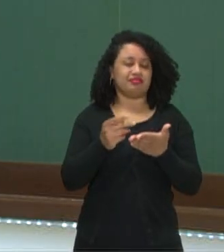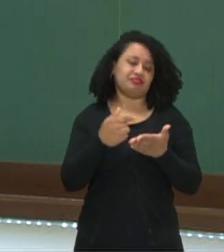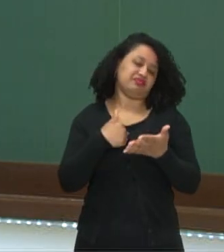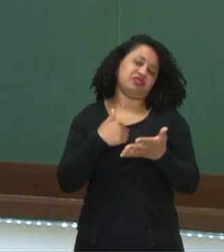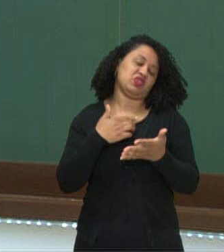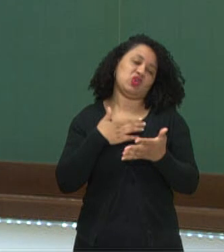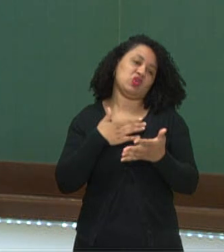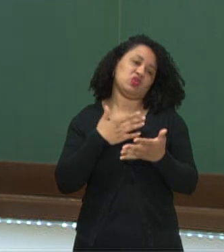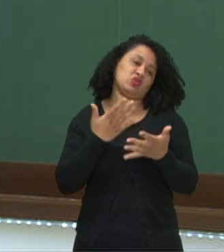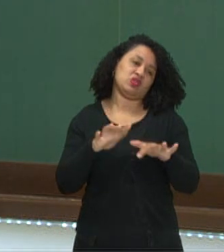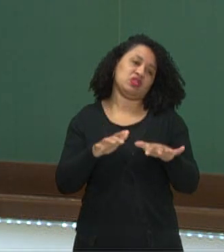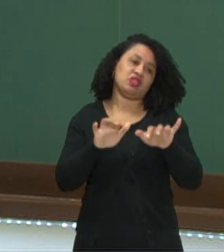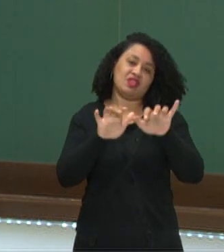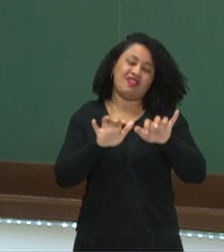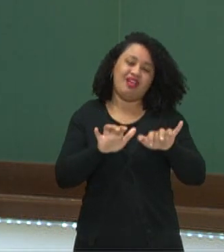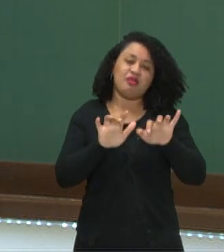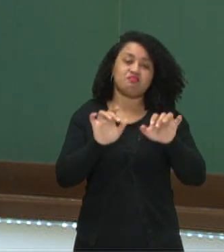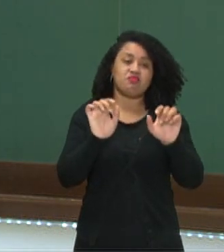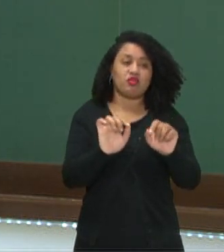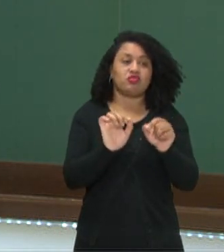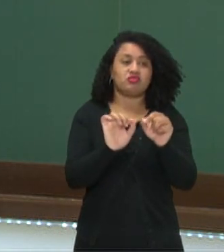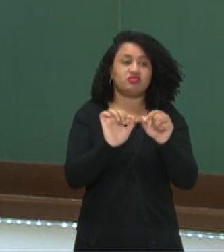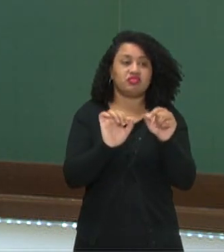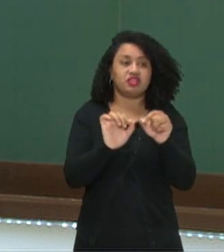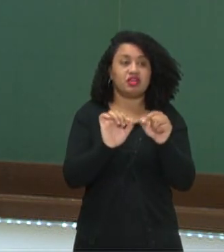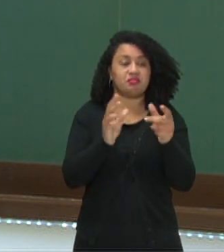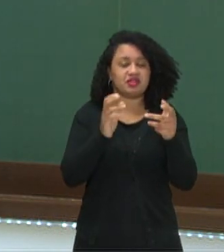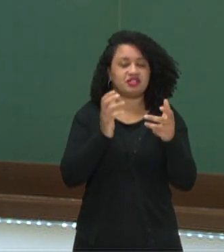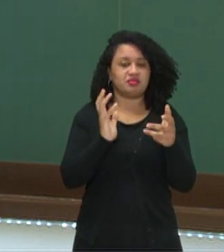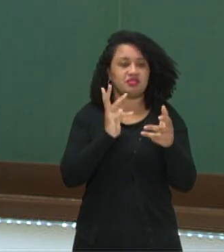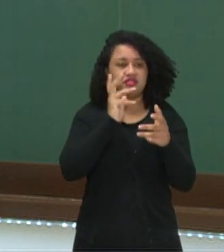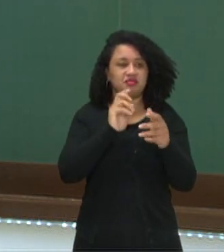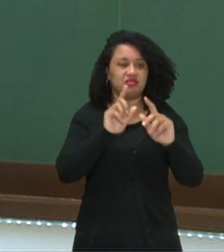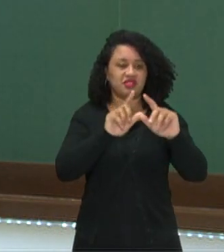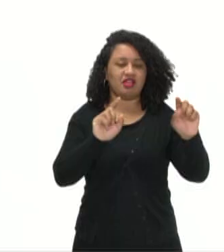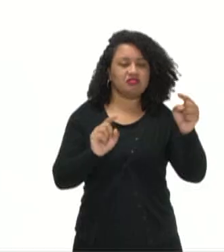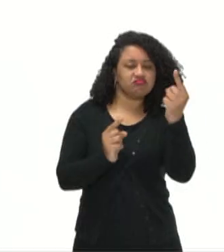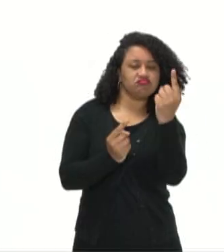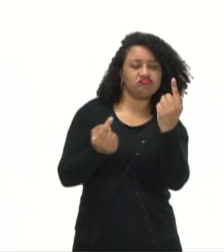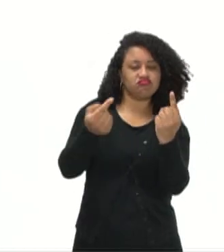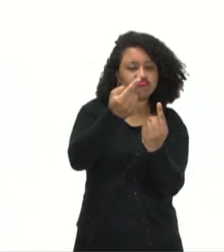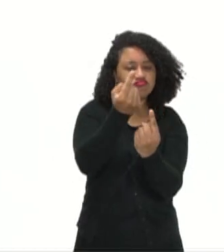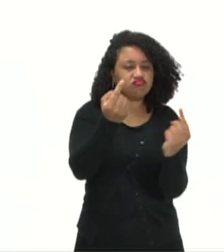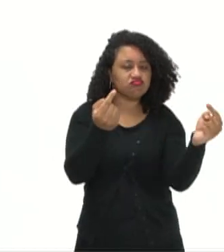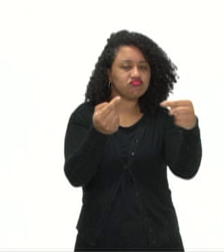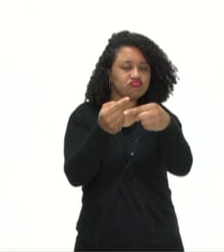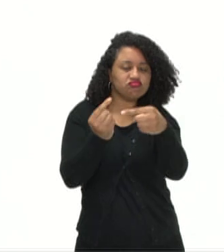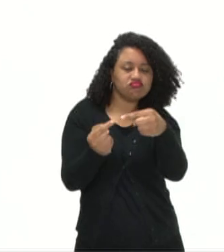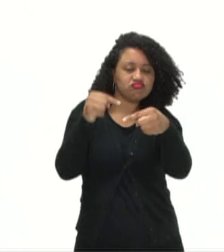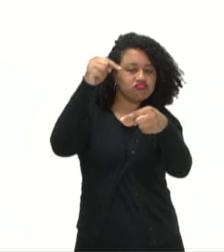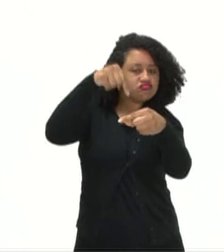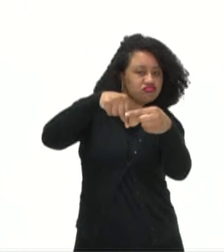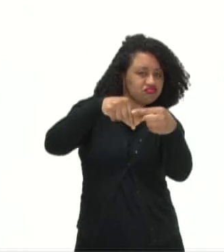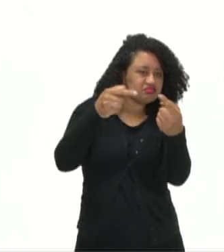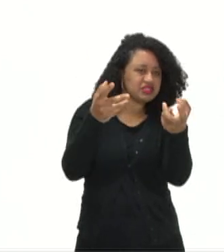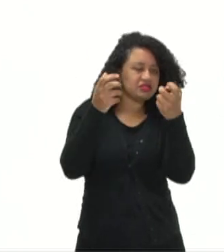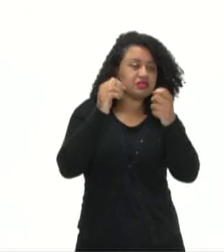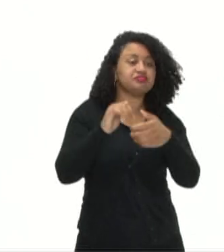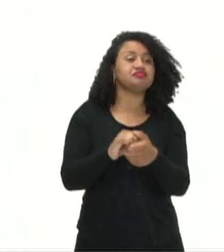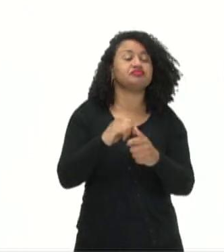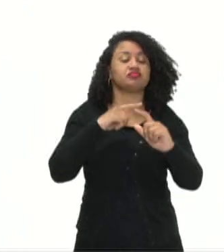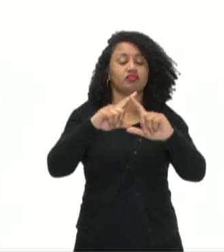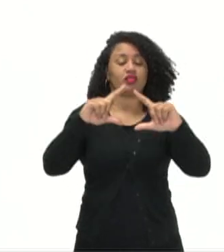tenho um computador aqui, eu posso fazer isso, né? Olha que desenho mais bonito, né? Cheio de flechinhas. Então, o que a gente tem? Perceba, nós temos